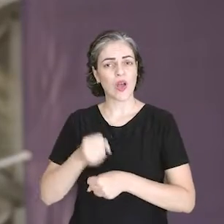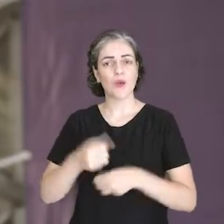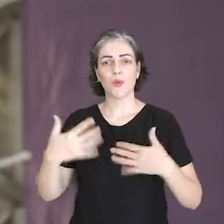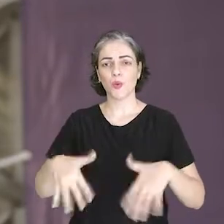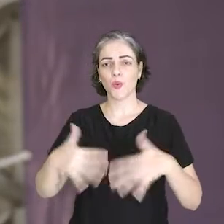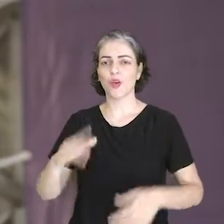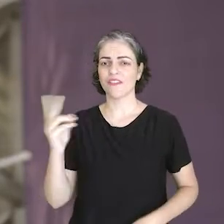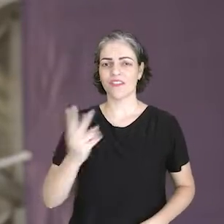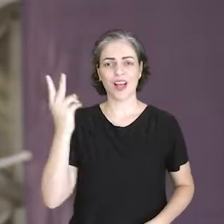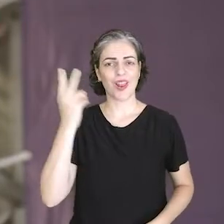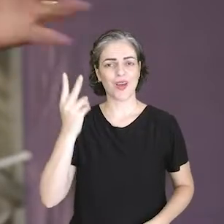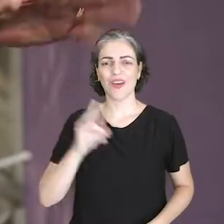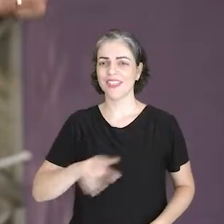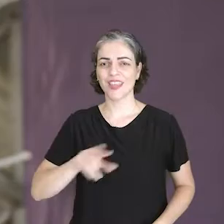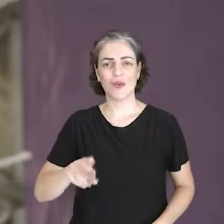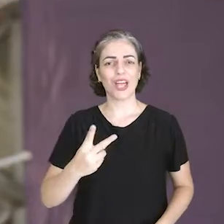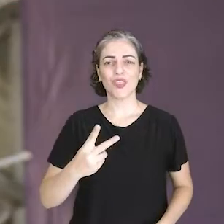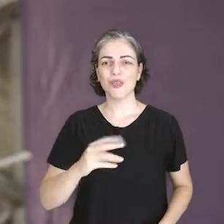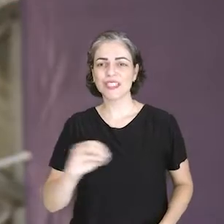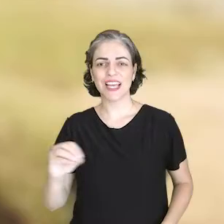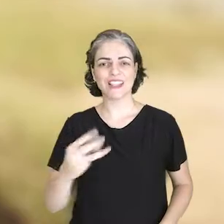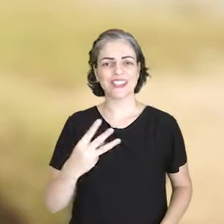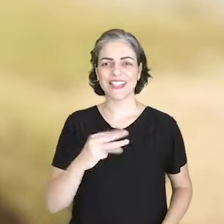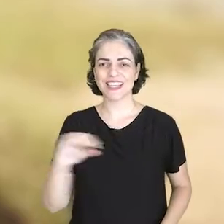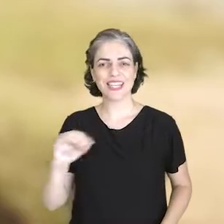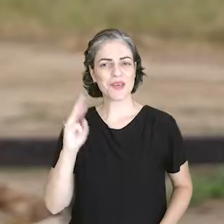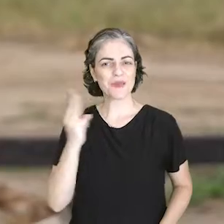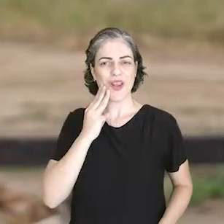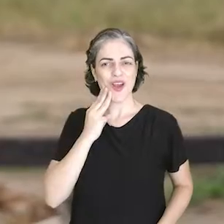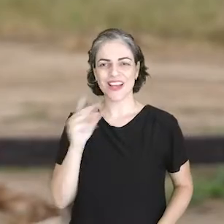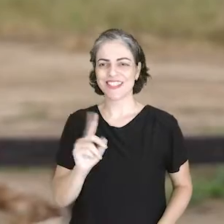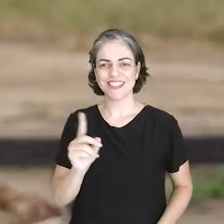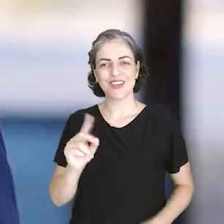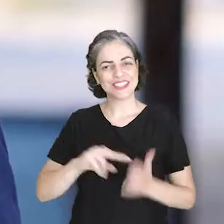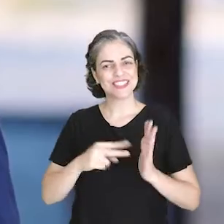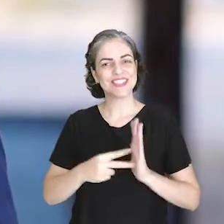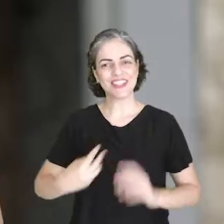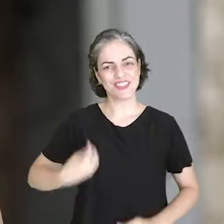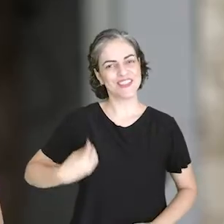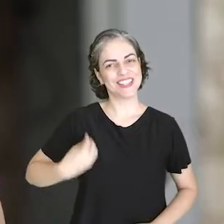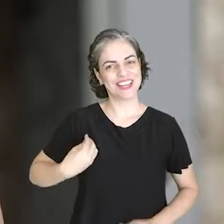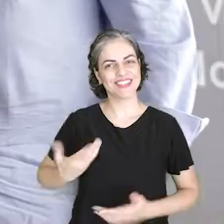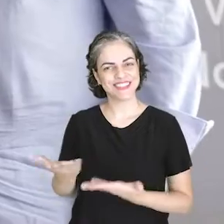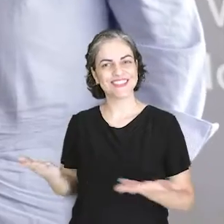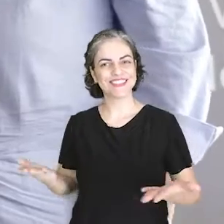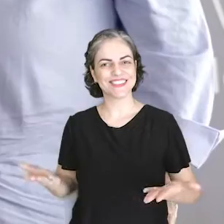obra aqui não tem preço. Não são 200, 300 milhões de reais, não, Marinho. Isso aqui vale vidas.